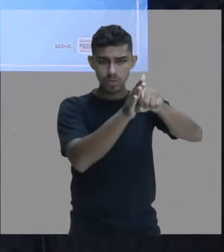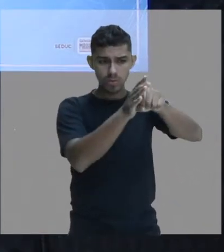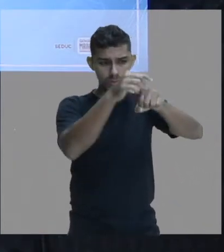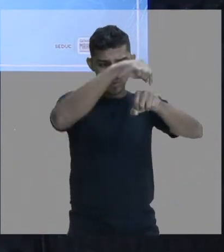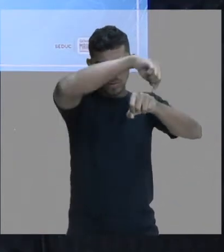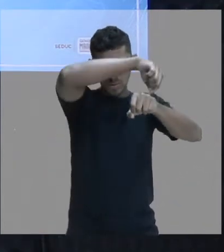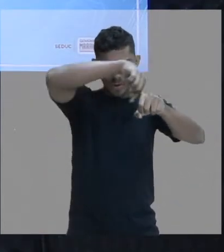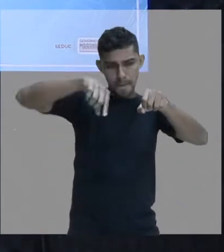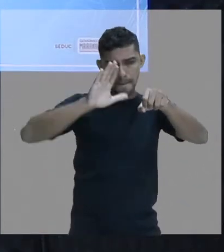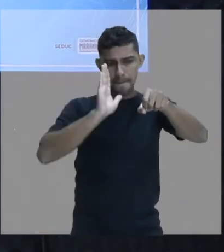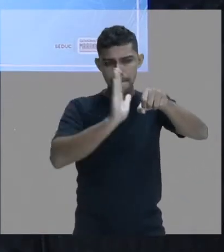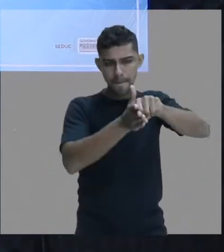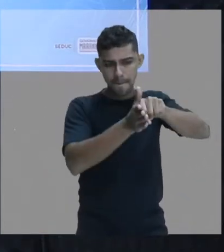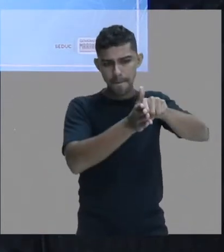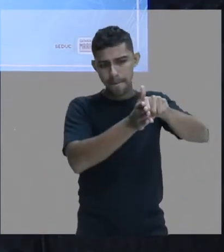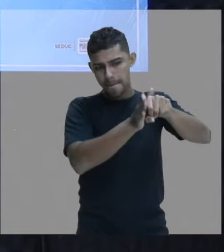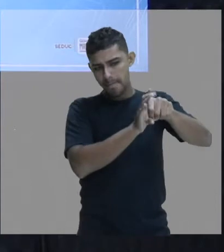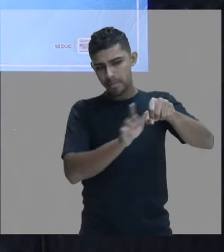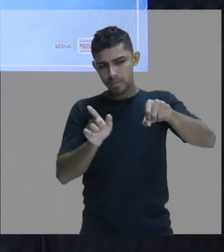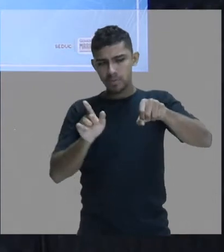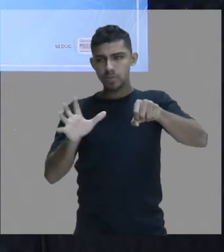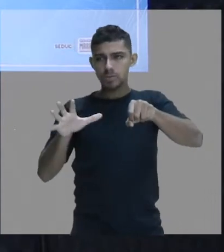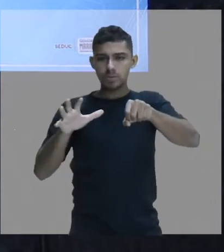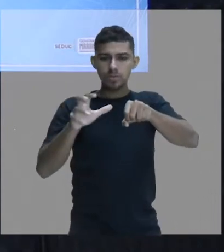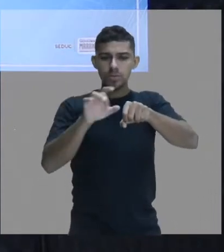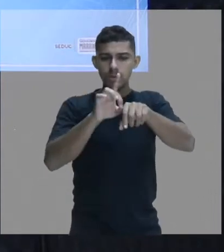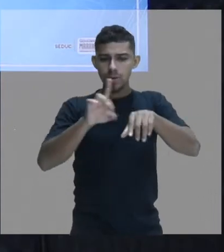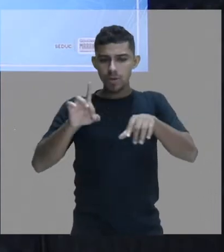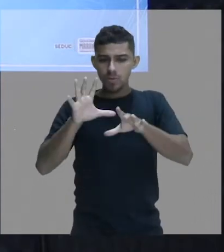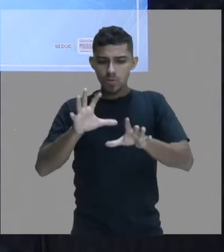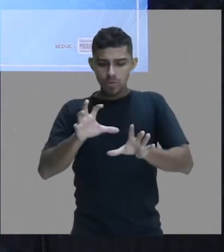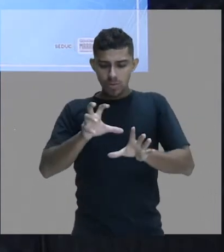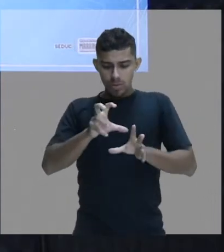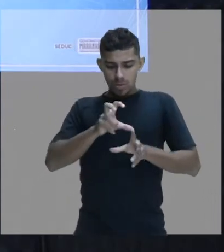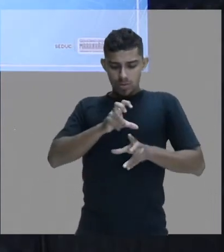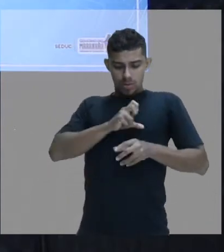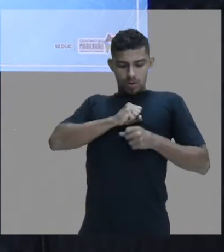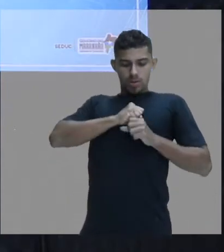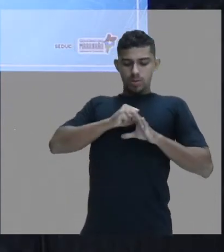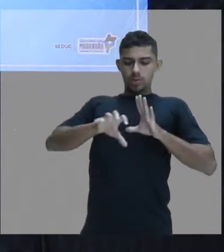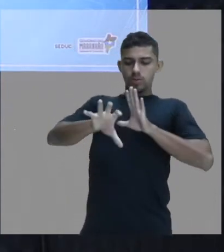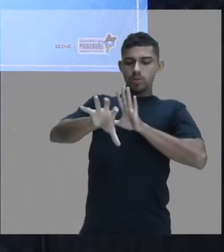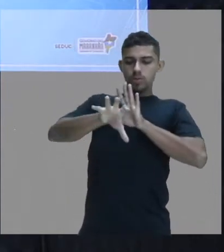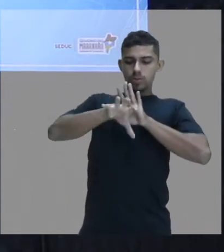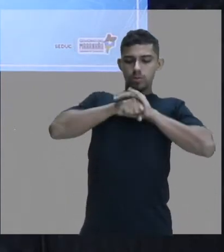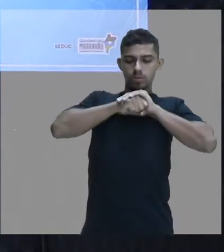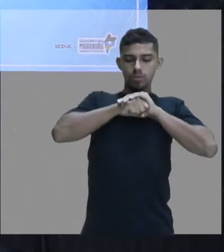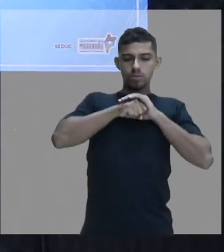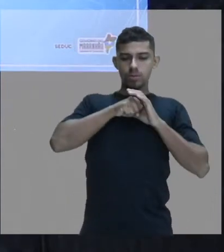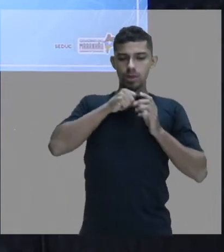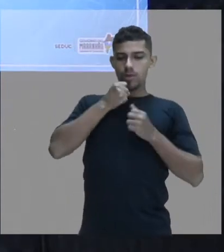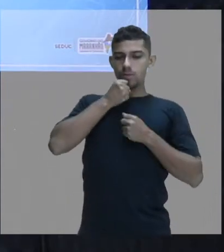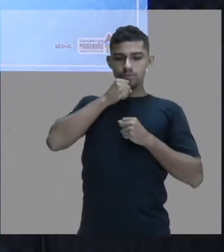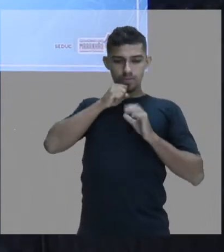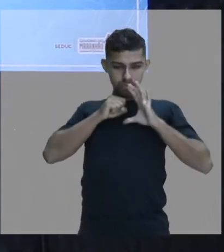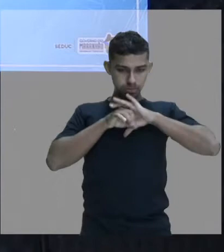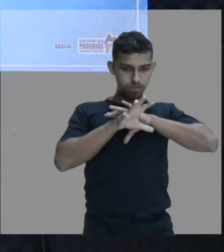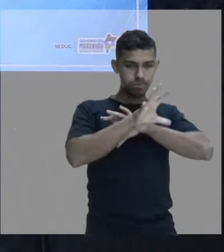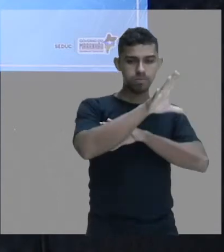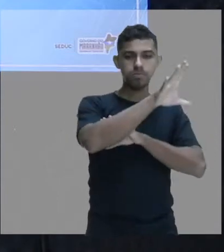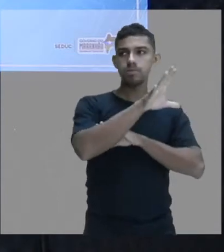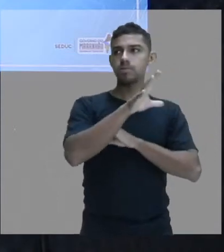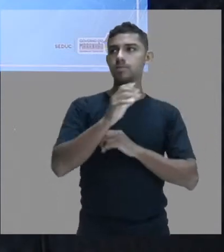por pressão, esse ventrículo direito ele vai contrair-se e vai o quê? Vai jogar esse sangue